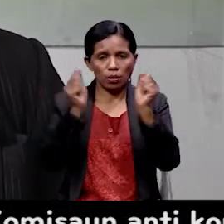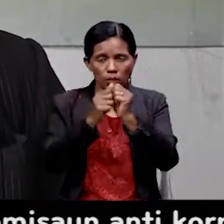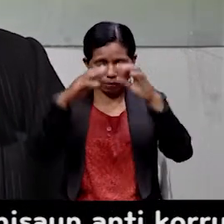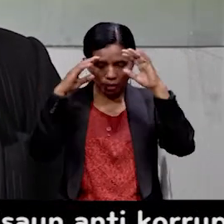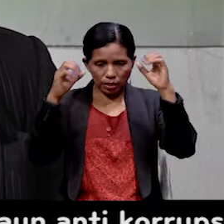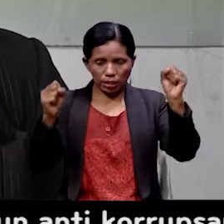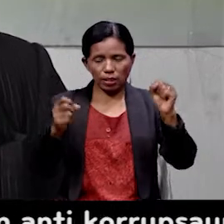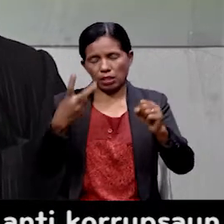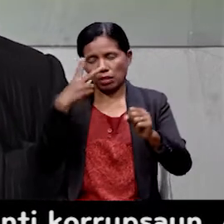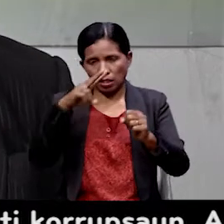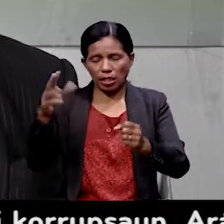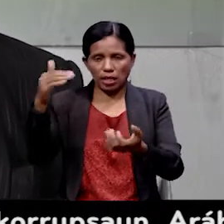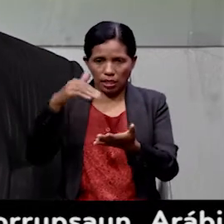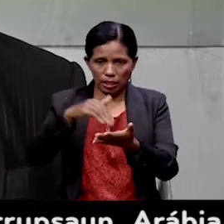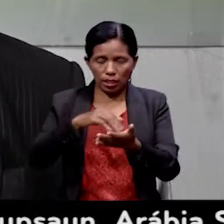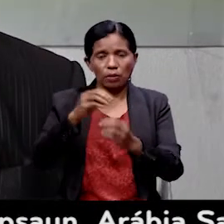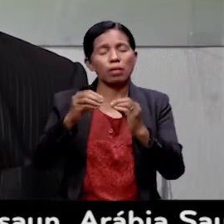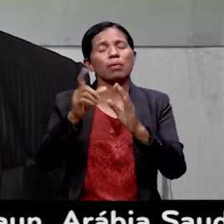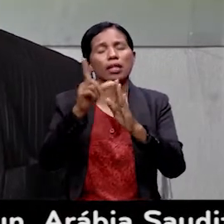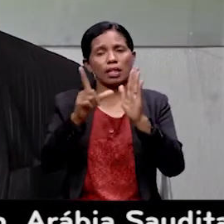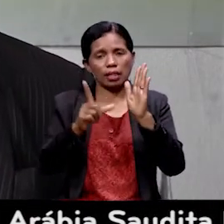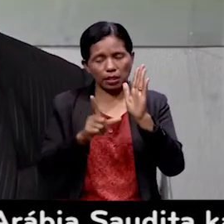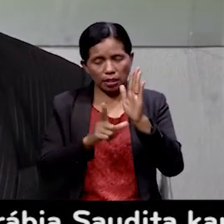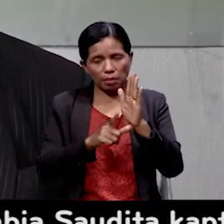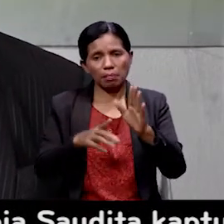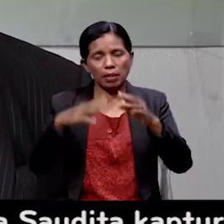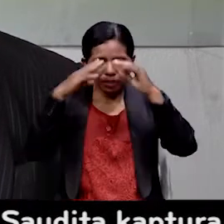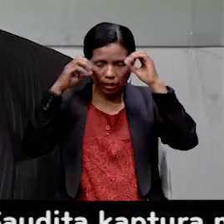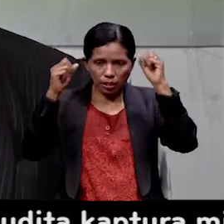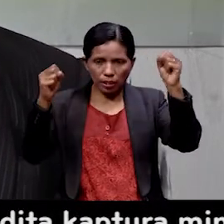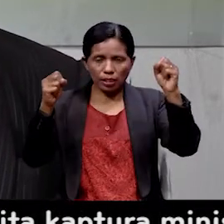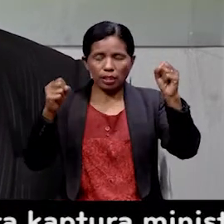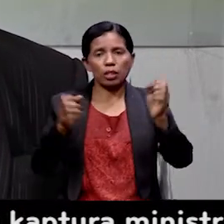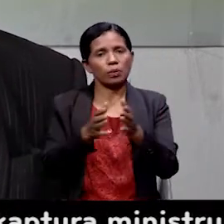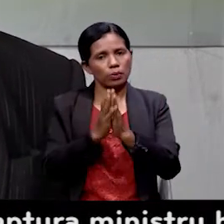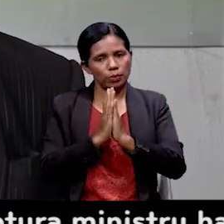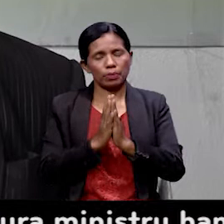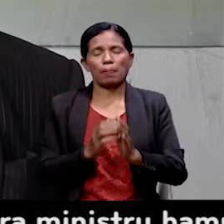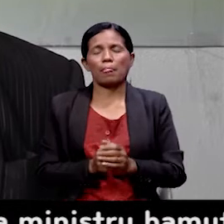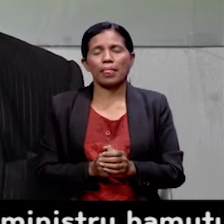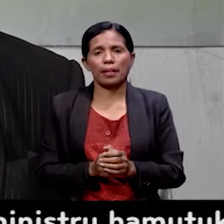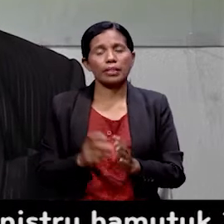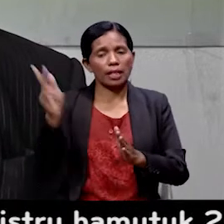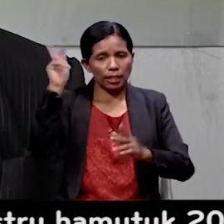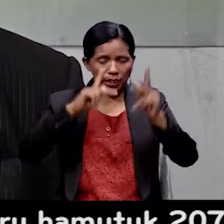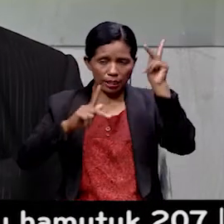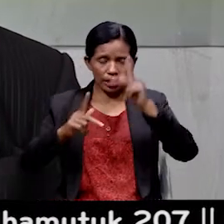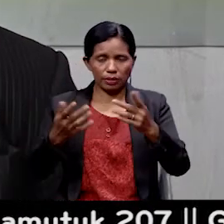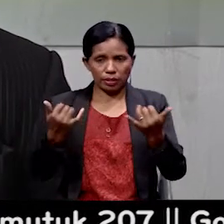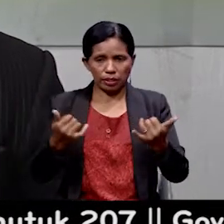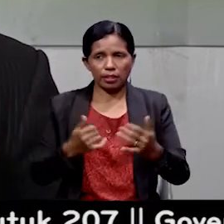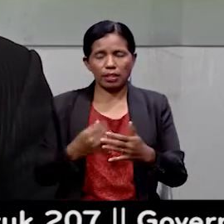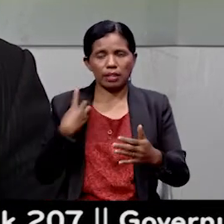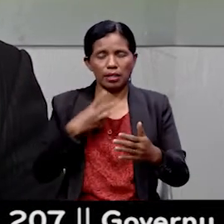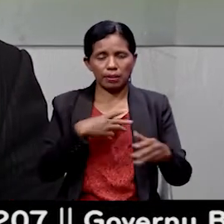reformulação. A norma na B, Presidente da República, Russo. E acaso ainda nem, a me